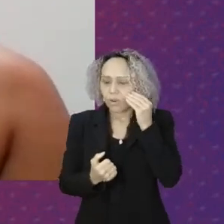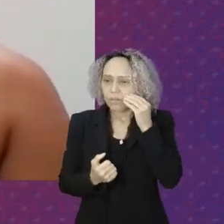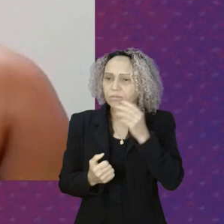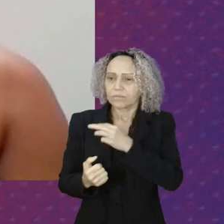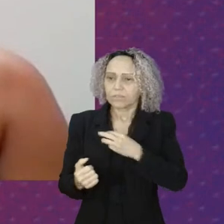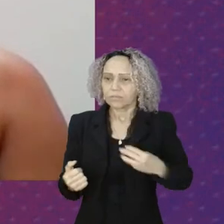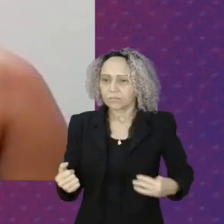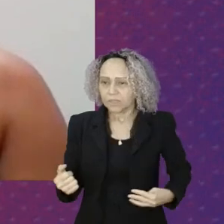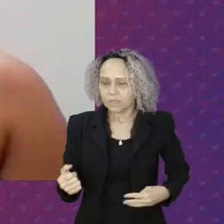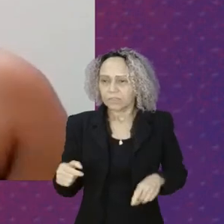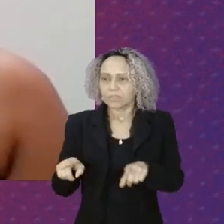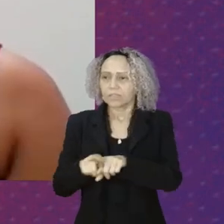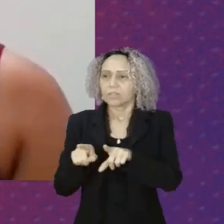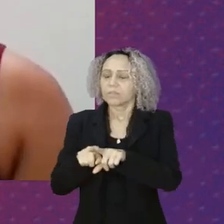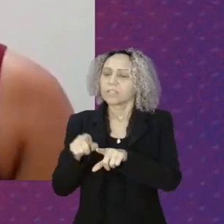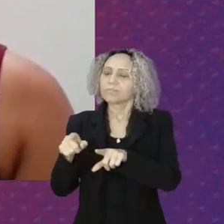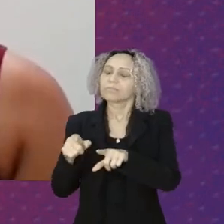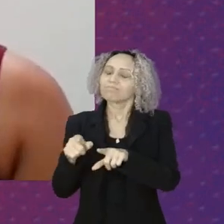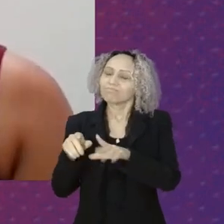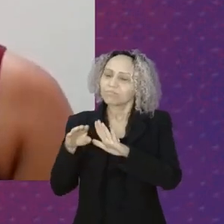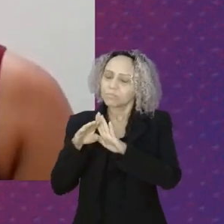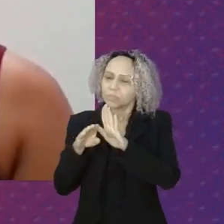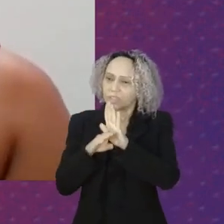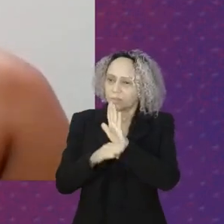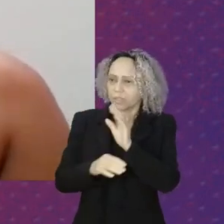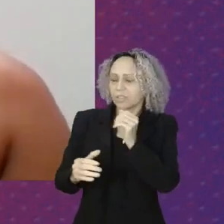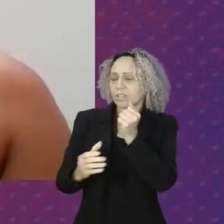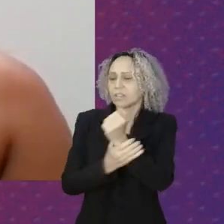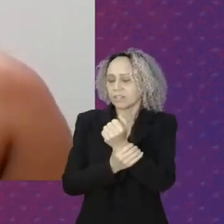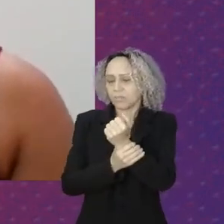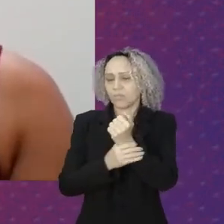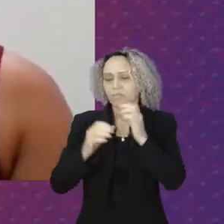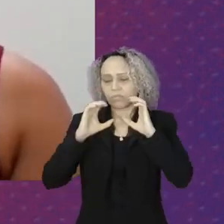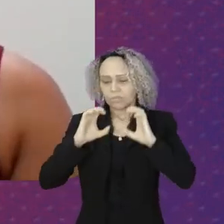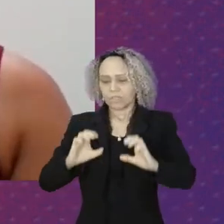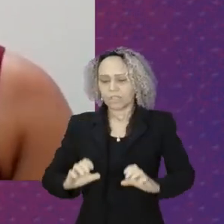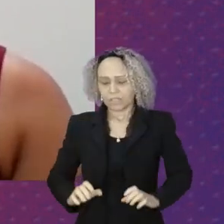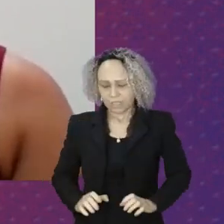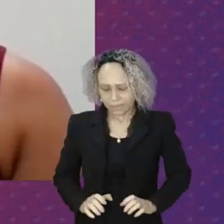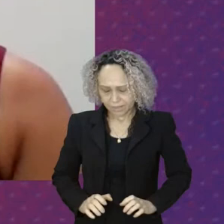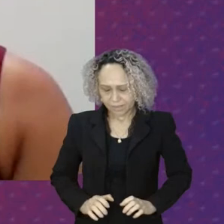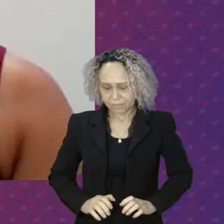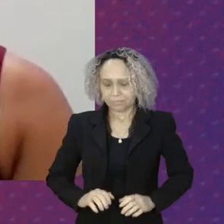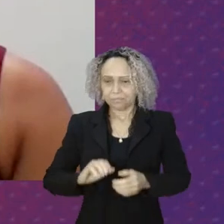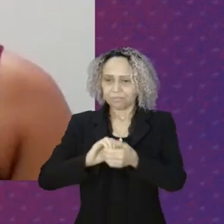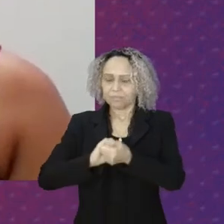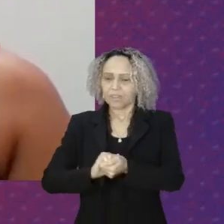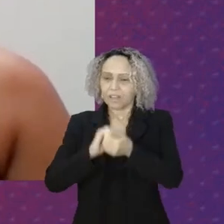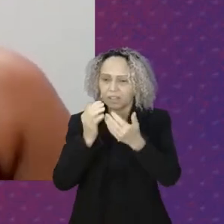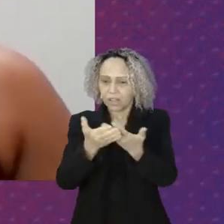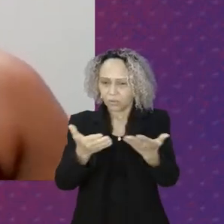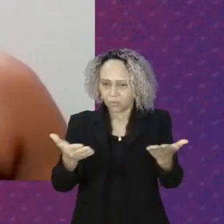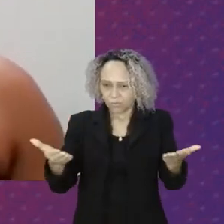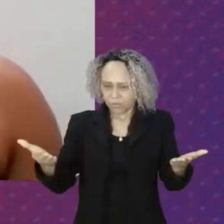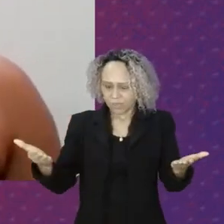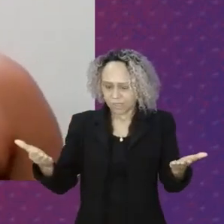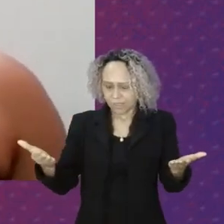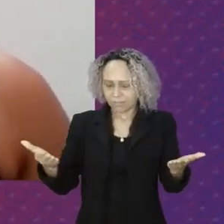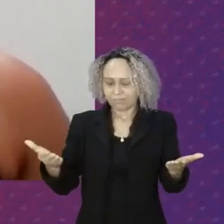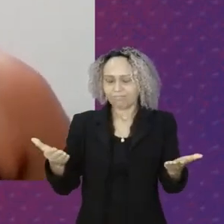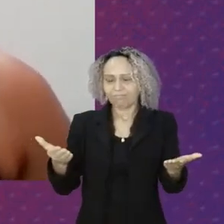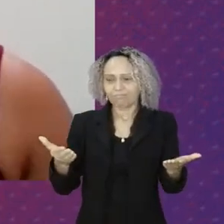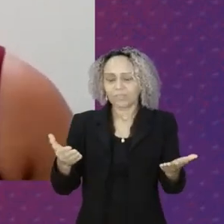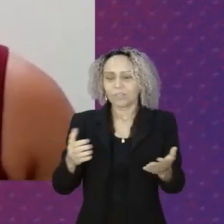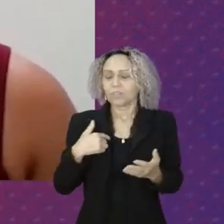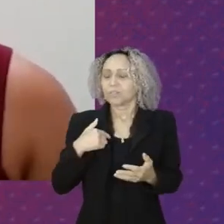Cidadania. Quero saudar o programa Elas por Elas, para mim é uma felicidade estar aqui falando com vocês, em especial